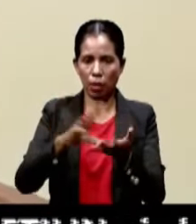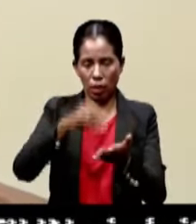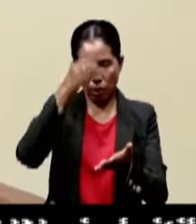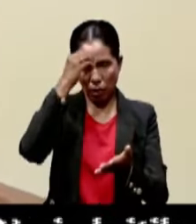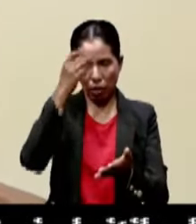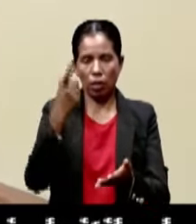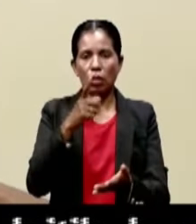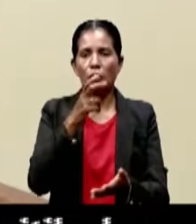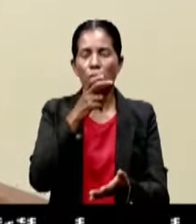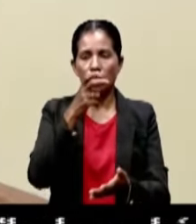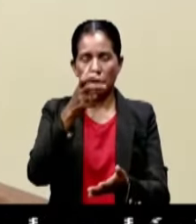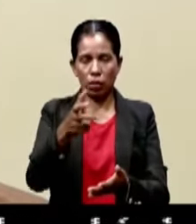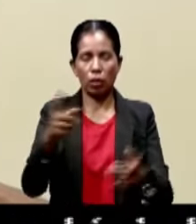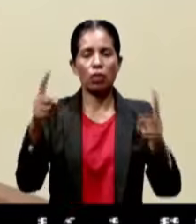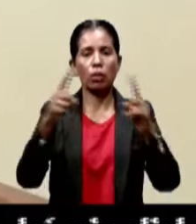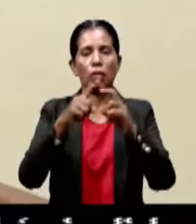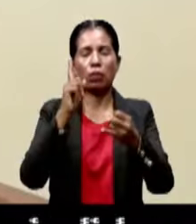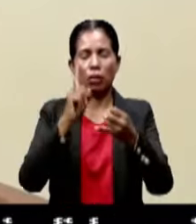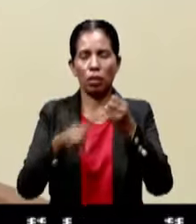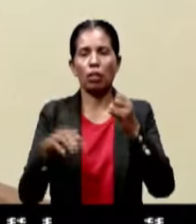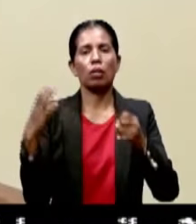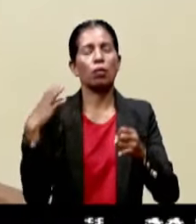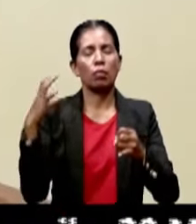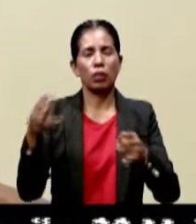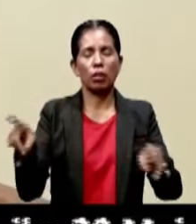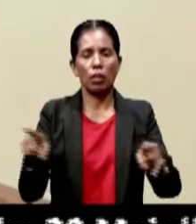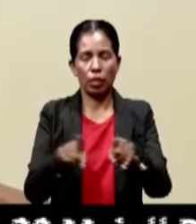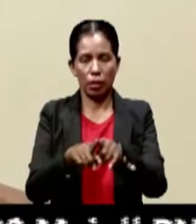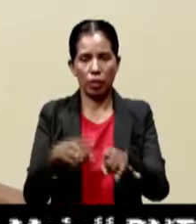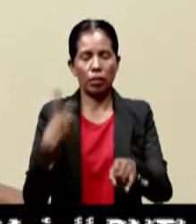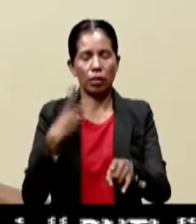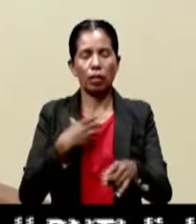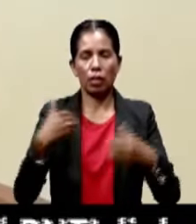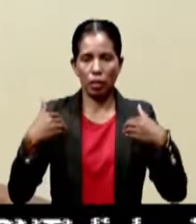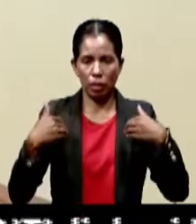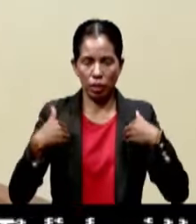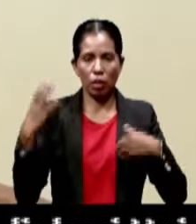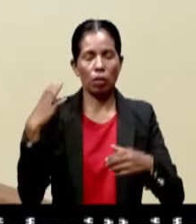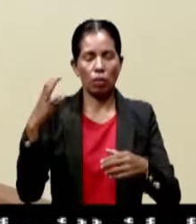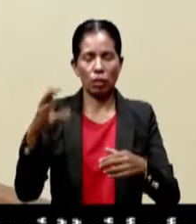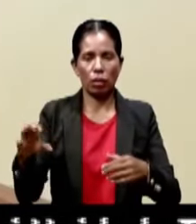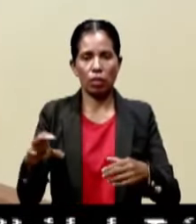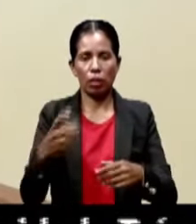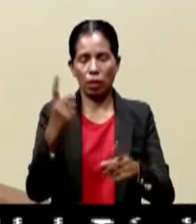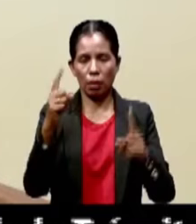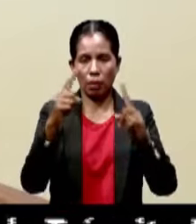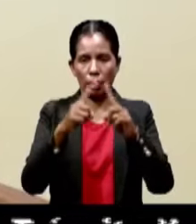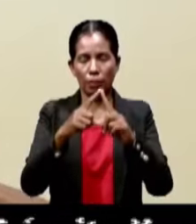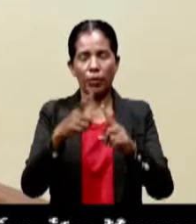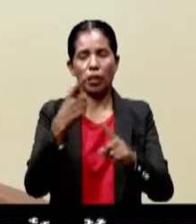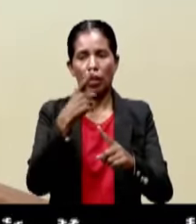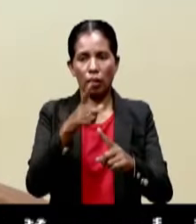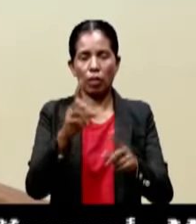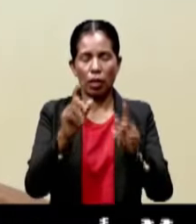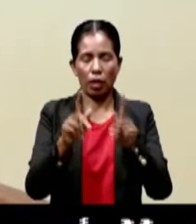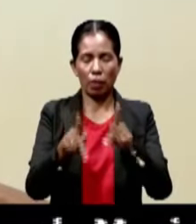ler português to equally competência nessa vai bem tá até a competência ba ler né, é uma tem que